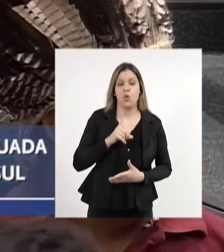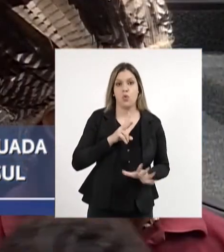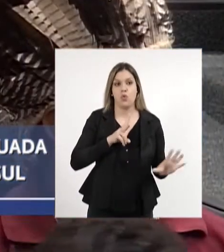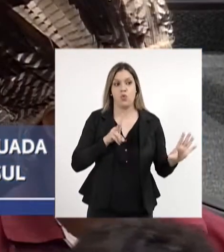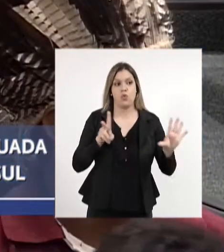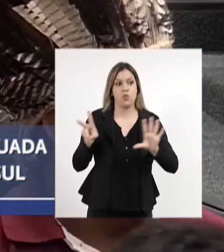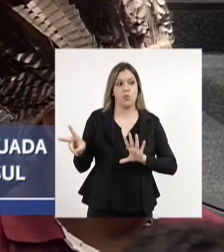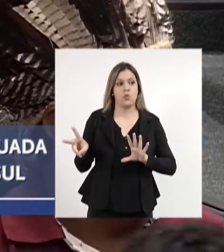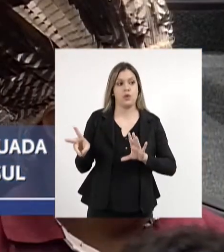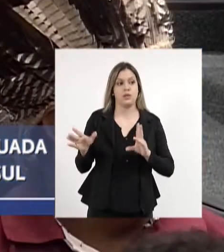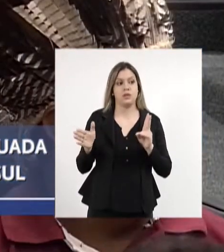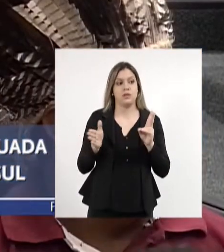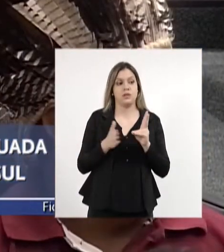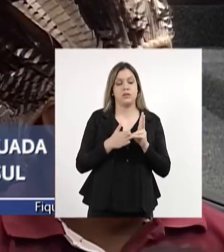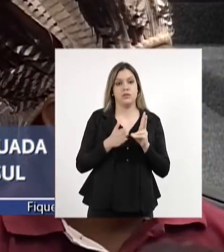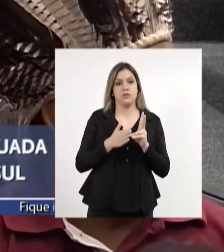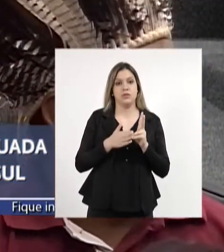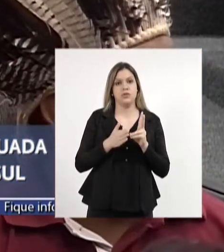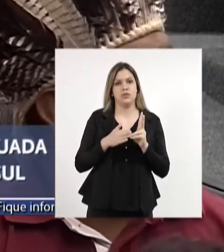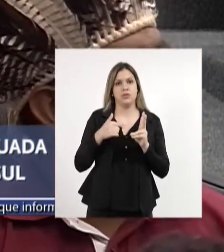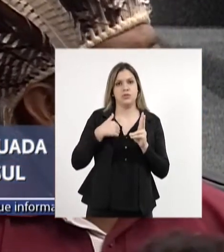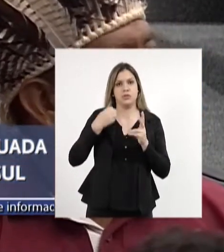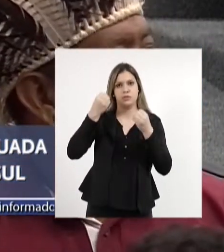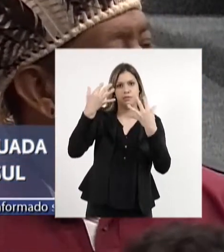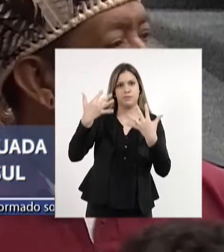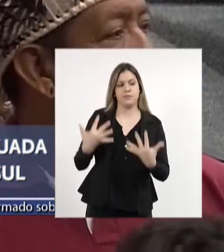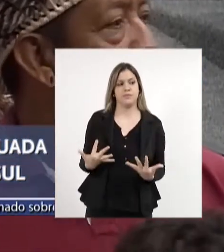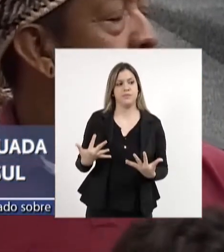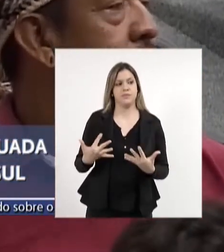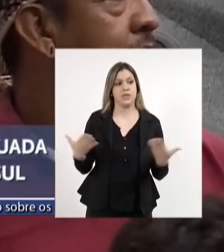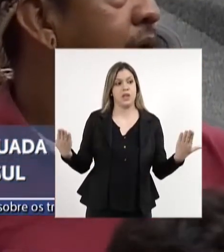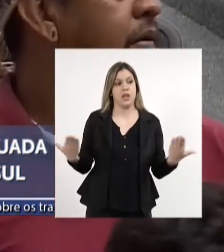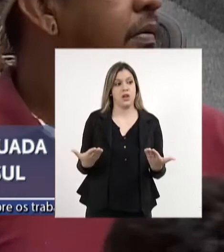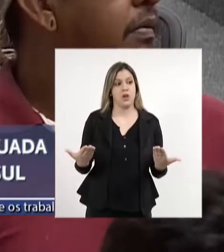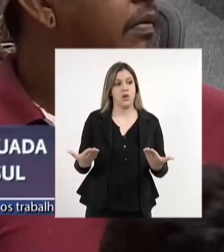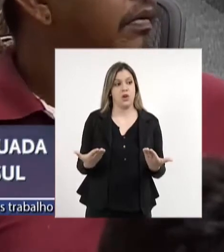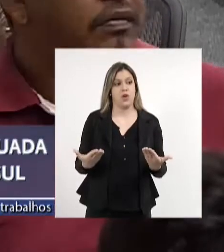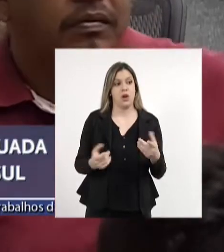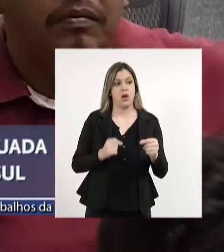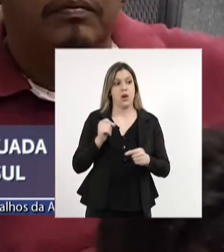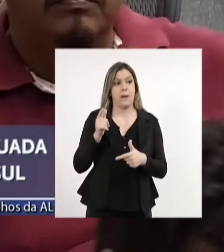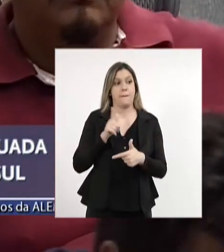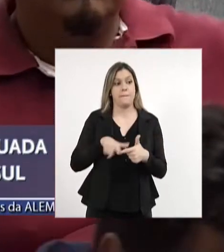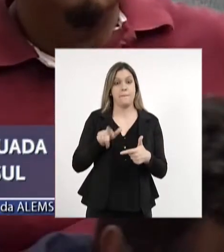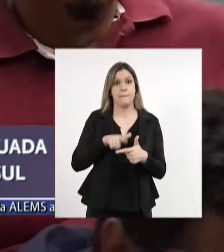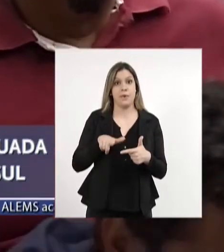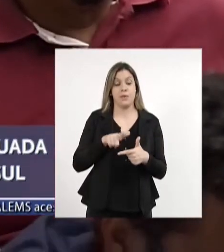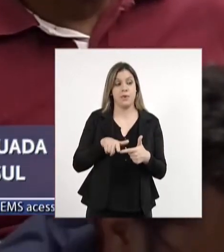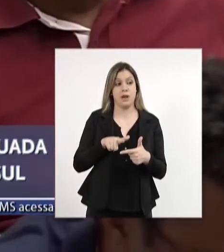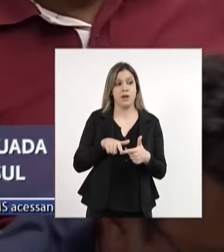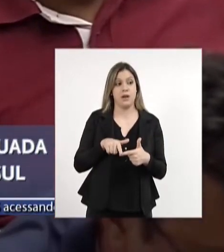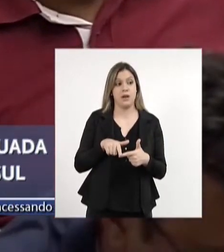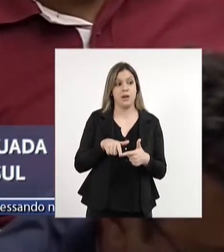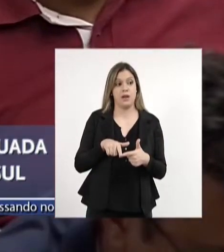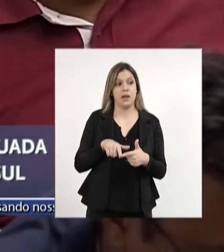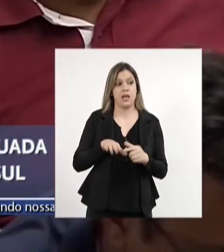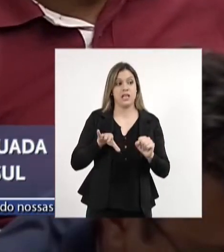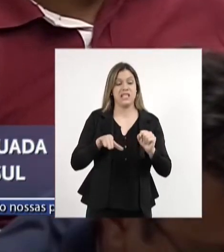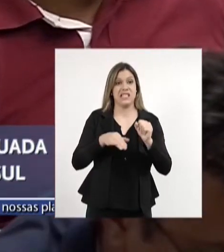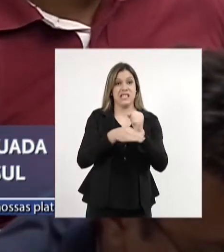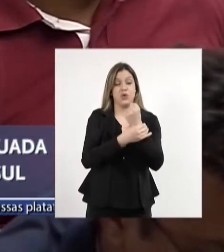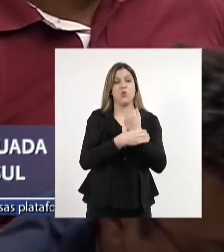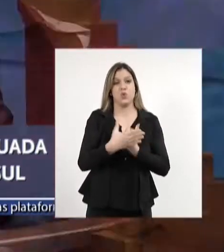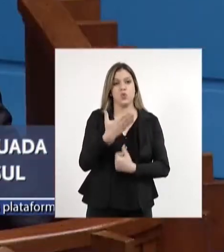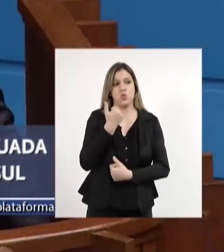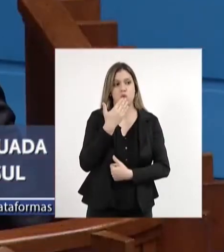provisoriamente. E eu tomei conhecimento desta questão, deste problema relativo à segurança